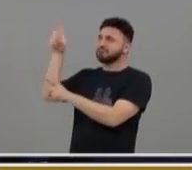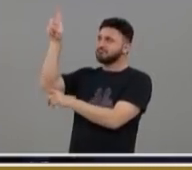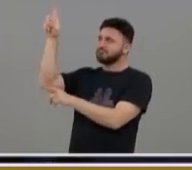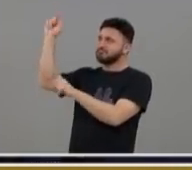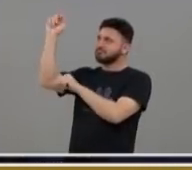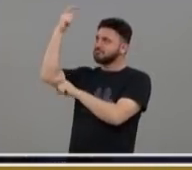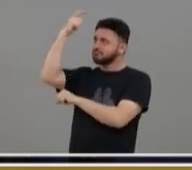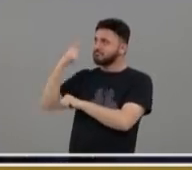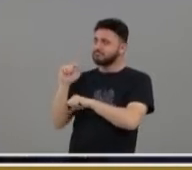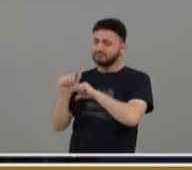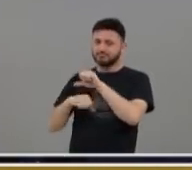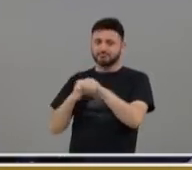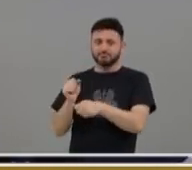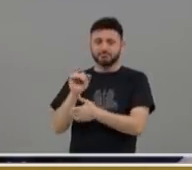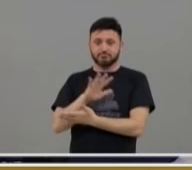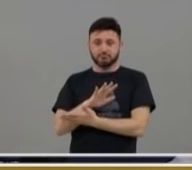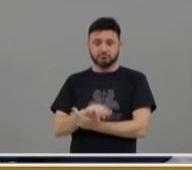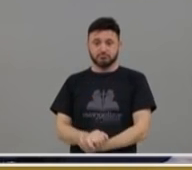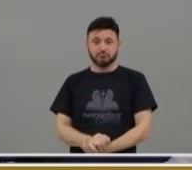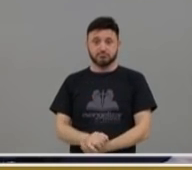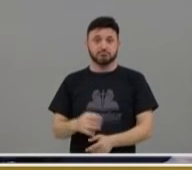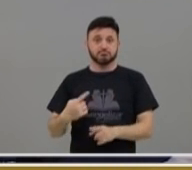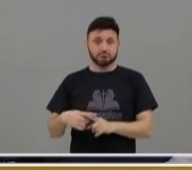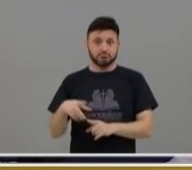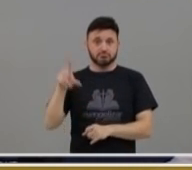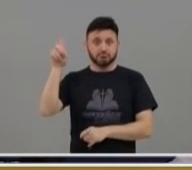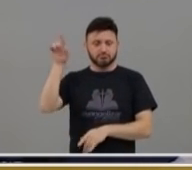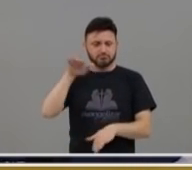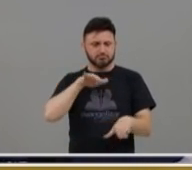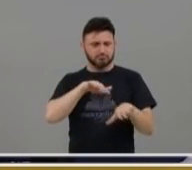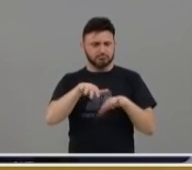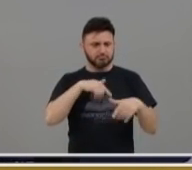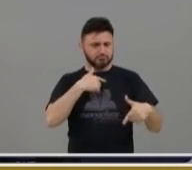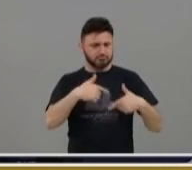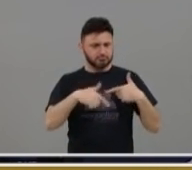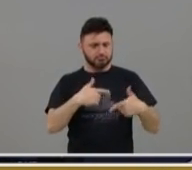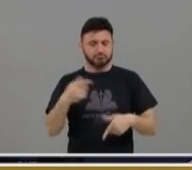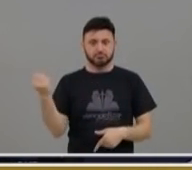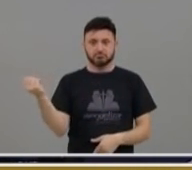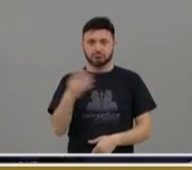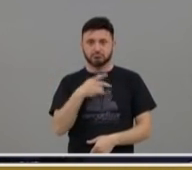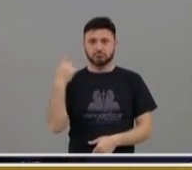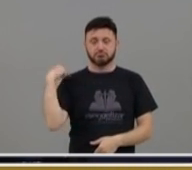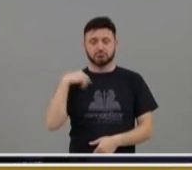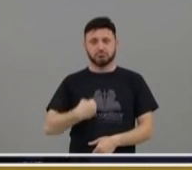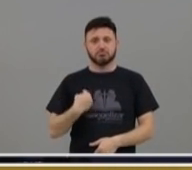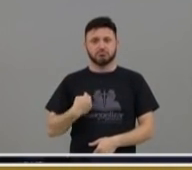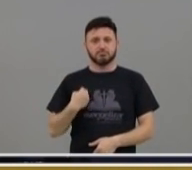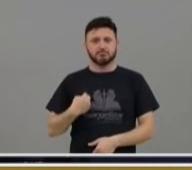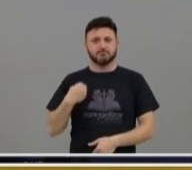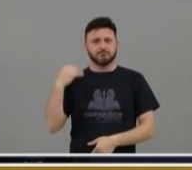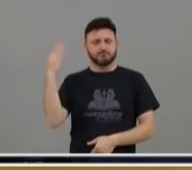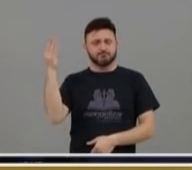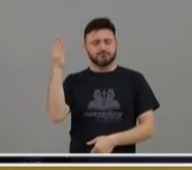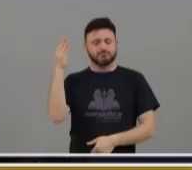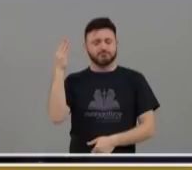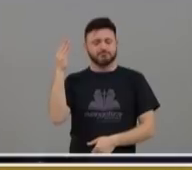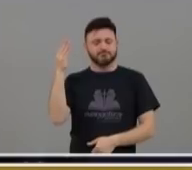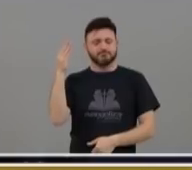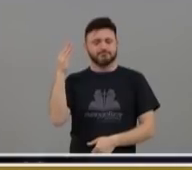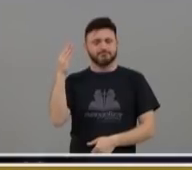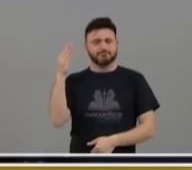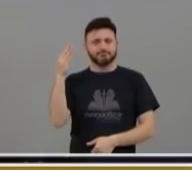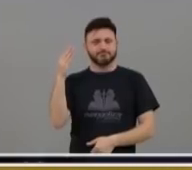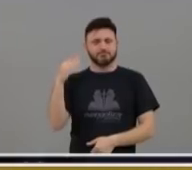ser. E aí Deus age para fazer uma obra sempre nova, para nos ajudar a libertar daquele que é o maior de todos